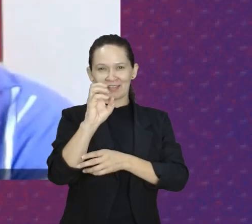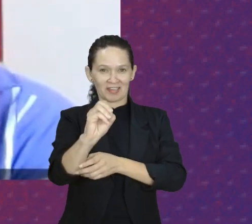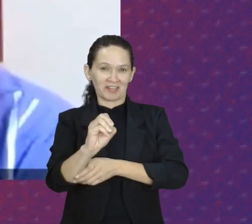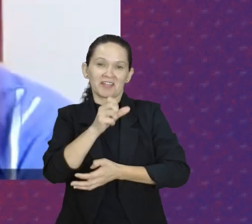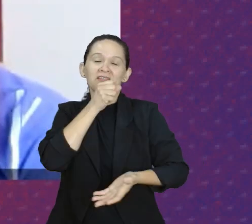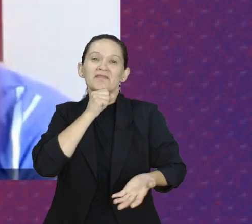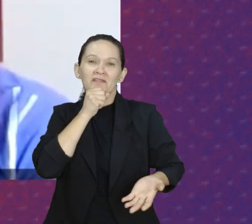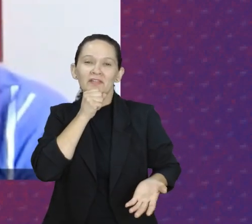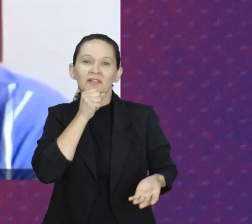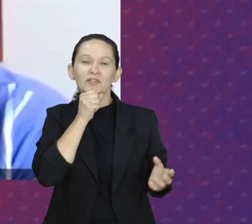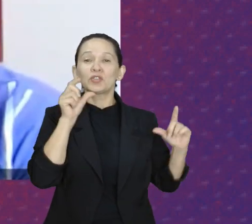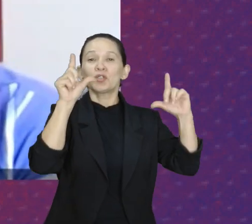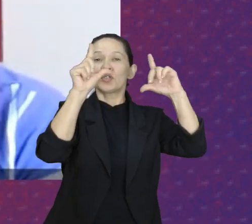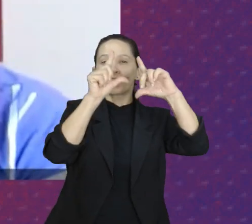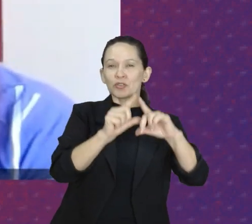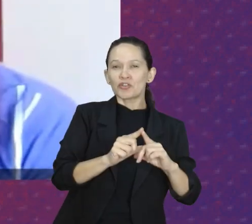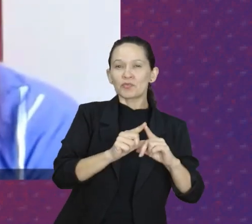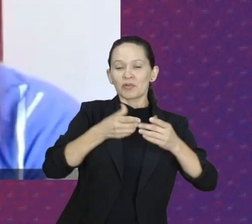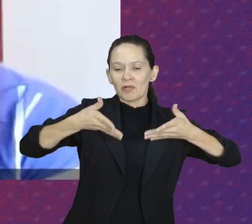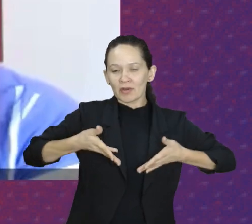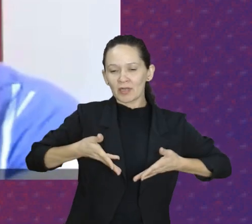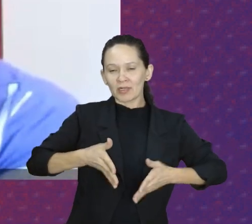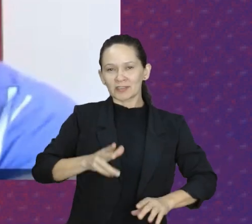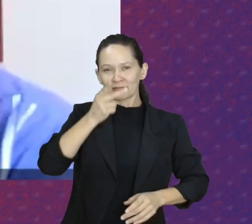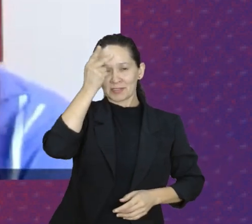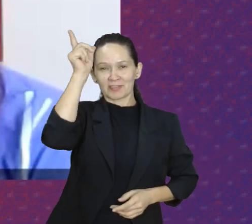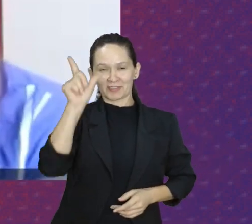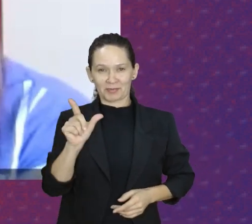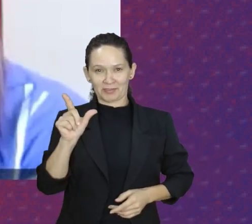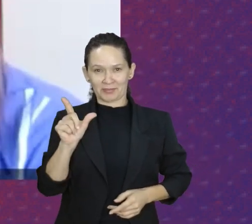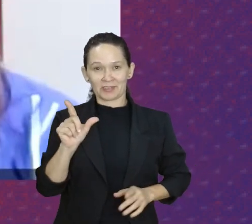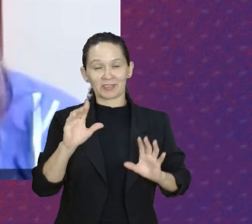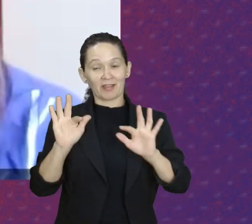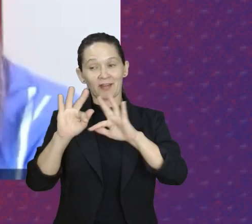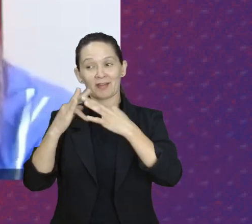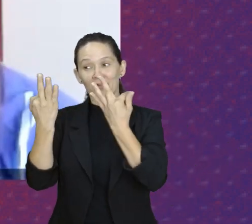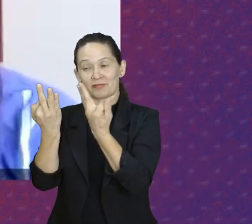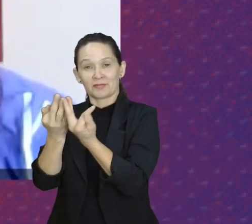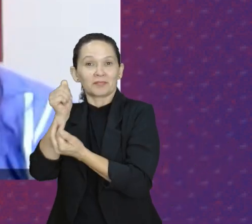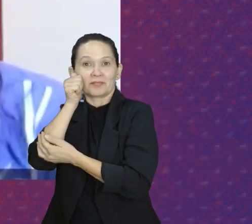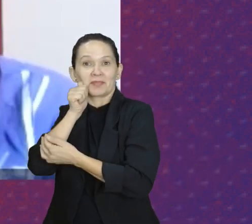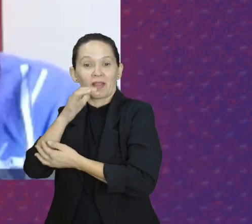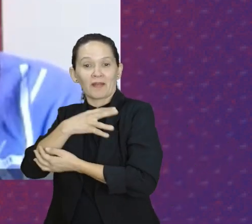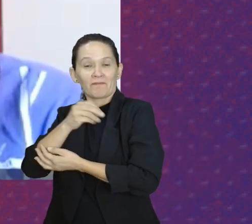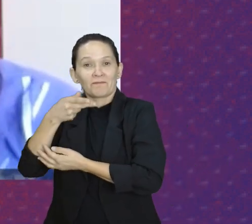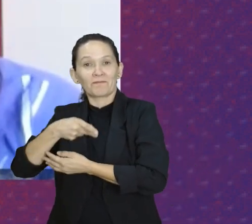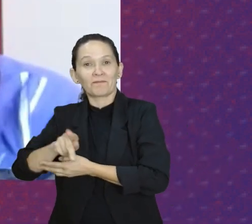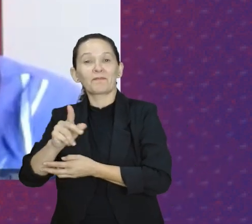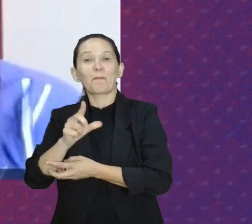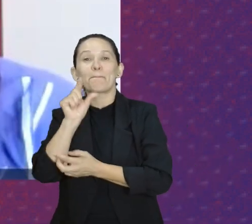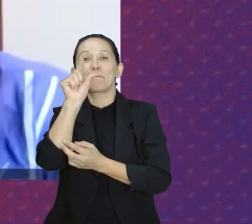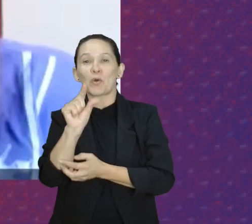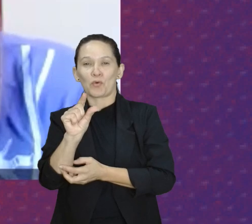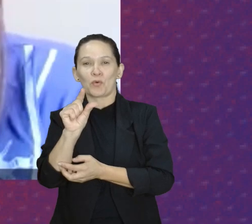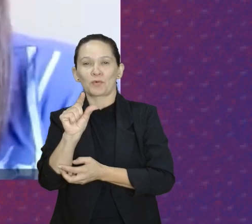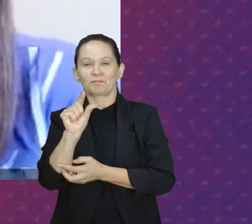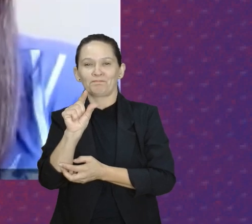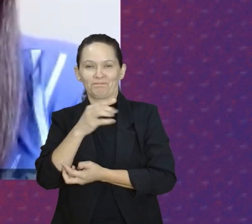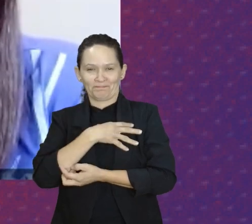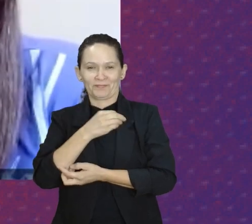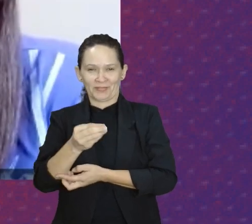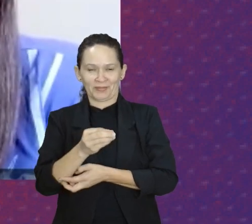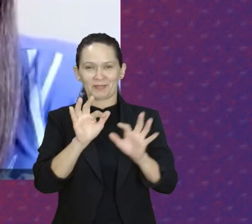taxa de natalidade, né? As famílias, as mulheres estão tendo menos filhos.